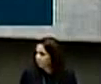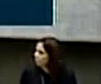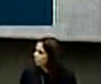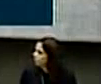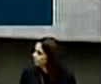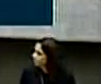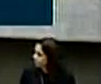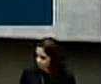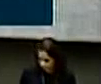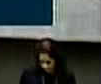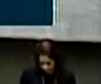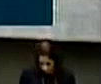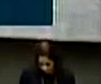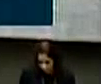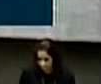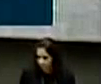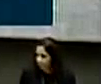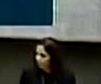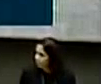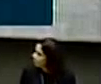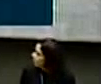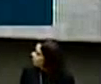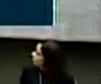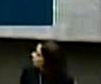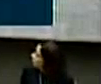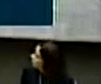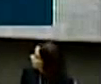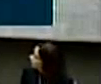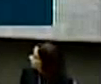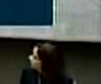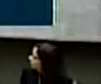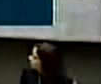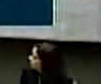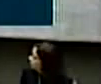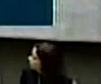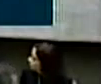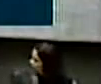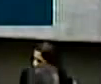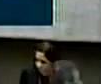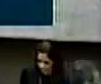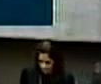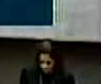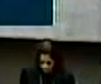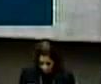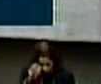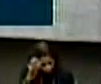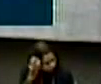Com a palavra, deputado Sebastião Bala Rocha, PDT do Amapá.